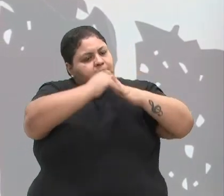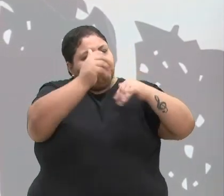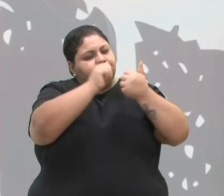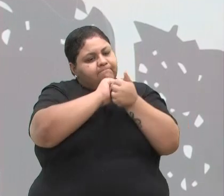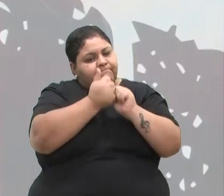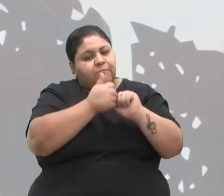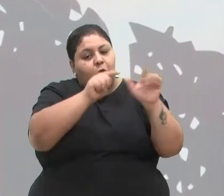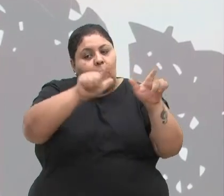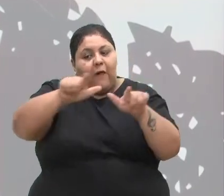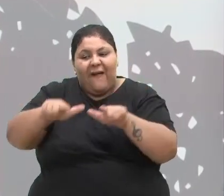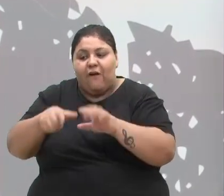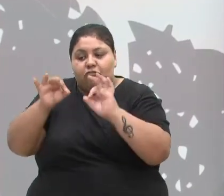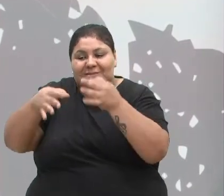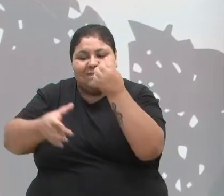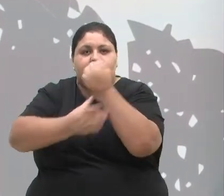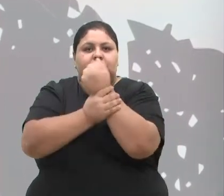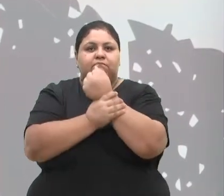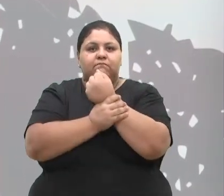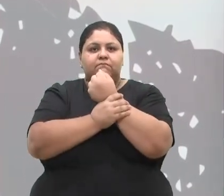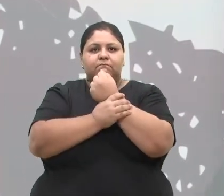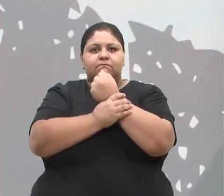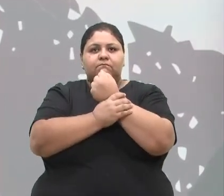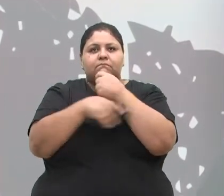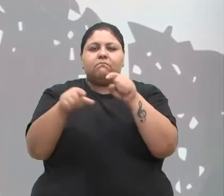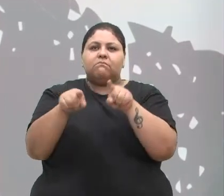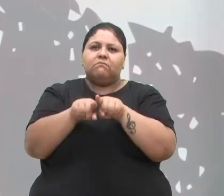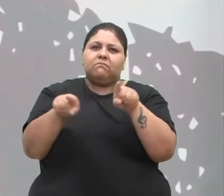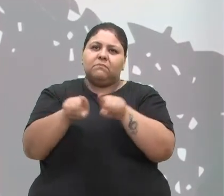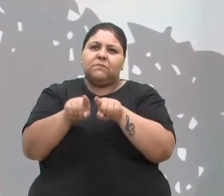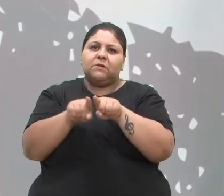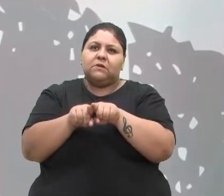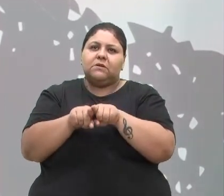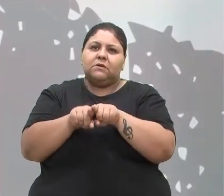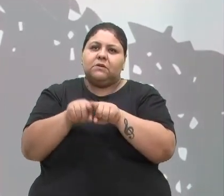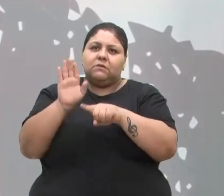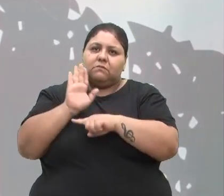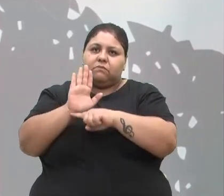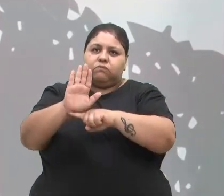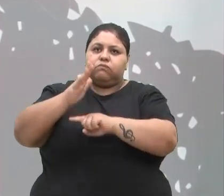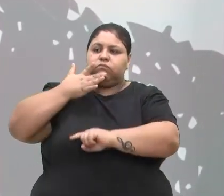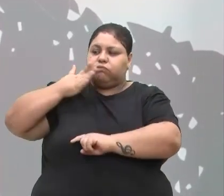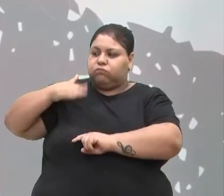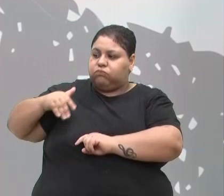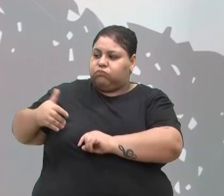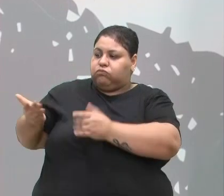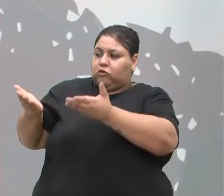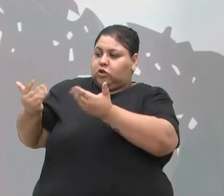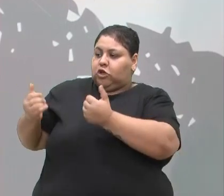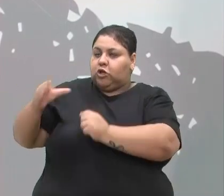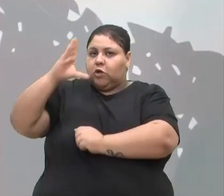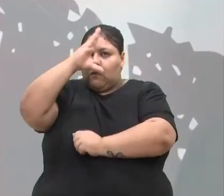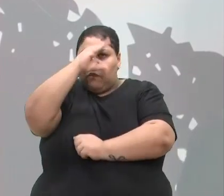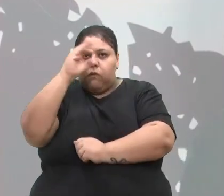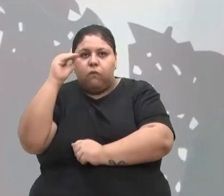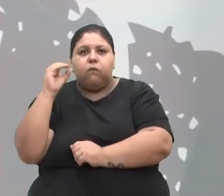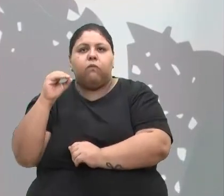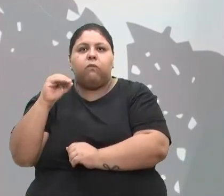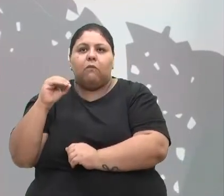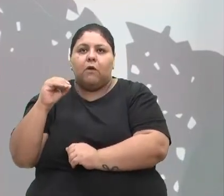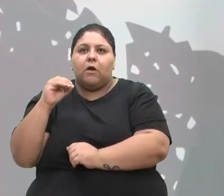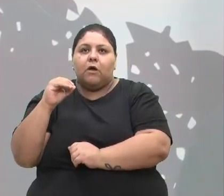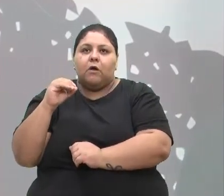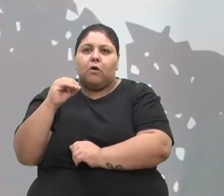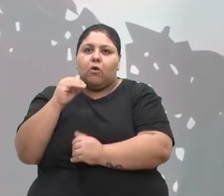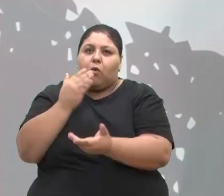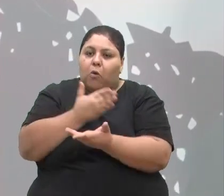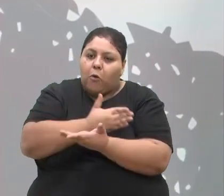locais seguros para essa prática e assim possibilitar que crianças, jovens e adolescentes venham para esse mundo,